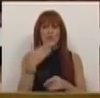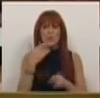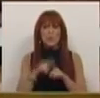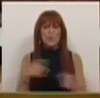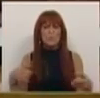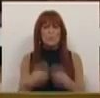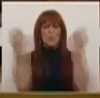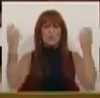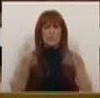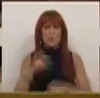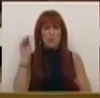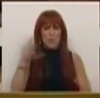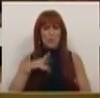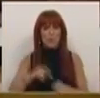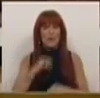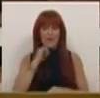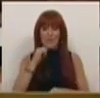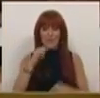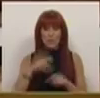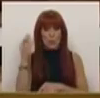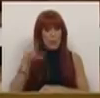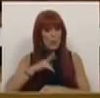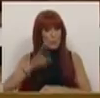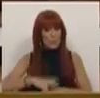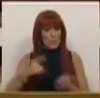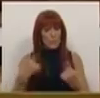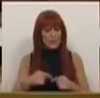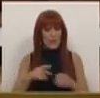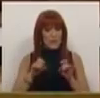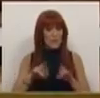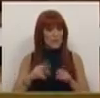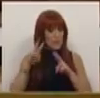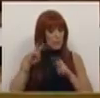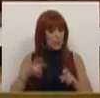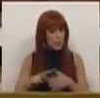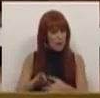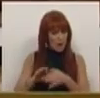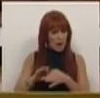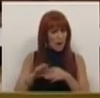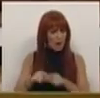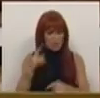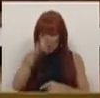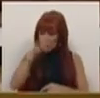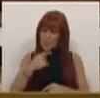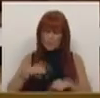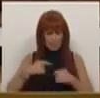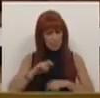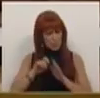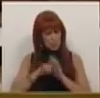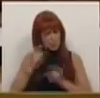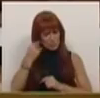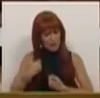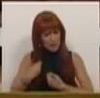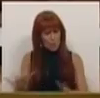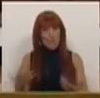e conflituantes ao Banco de Portugal. Sistematicamente, o Banco de Portugal tem evitado o escrutínio e a cooperação, invocando para si um estatuto